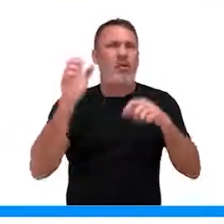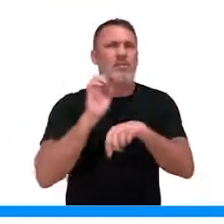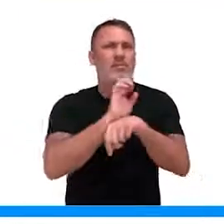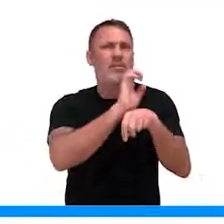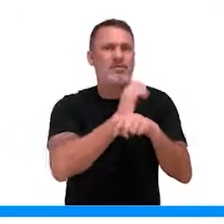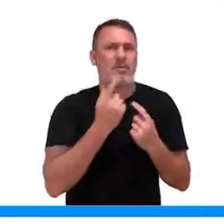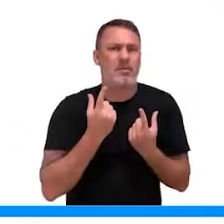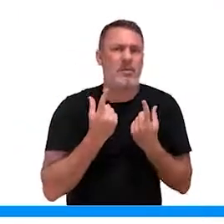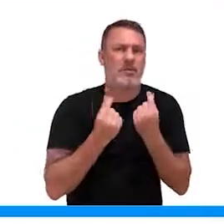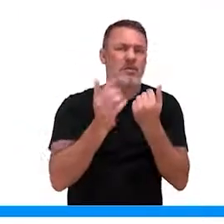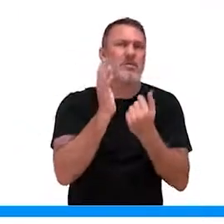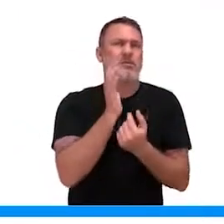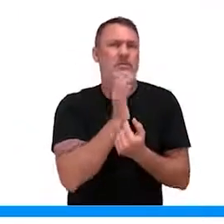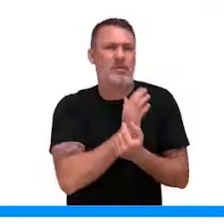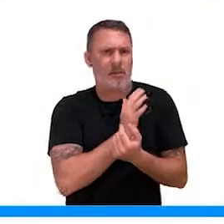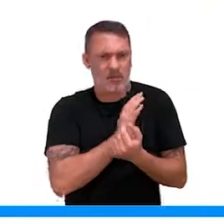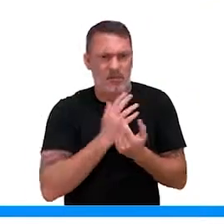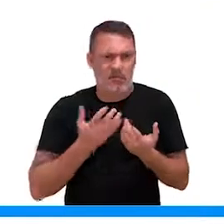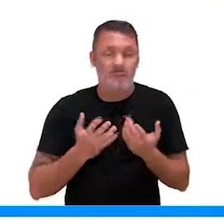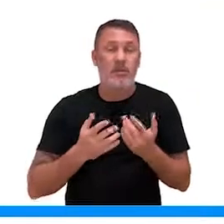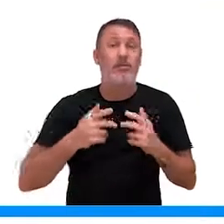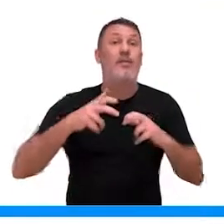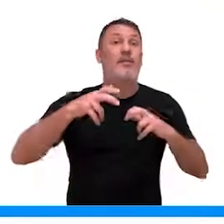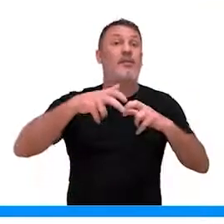exemplo, desde o